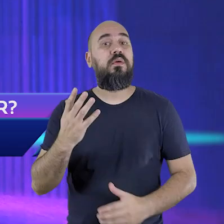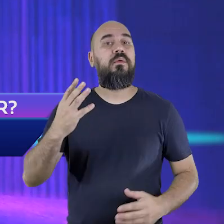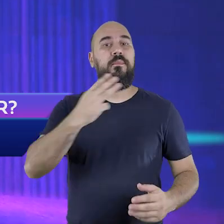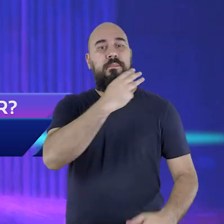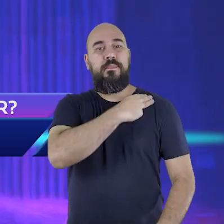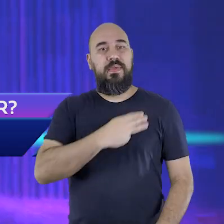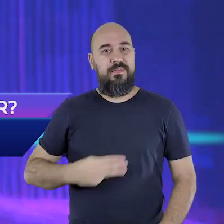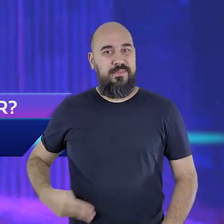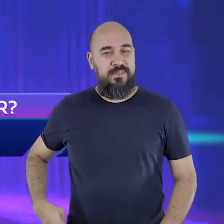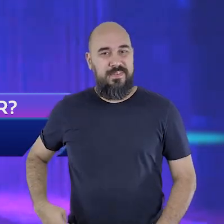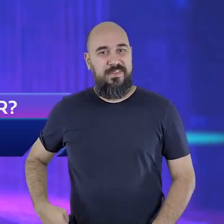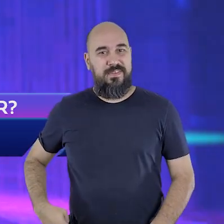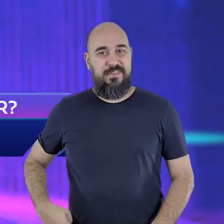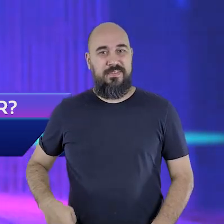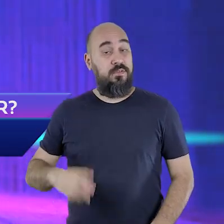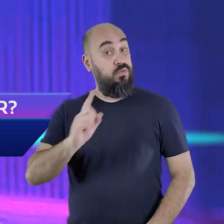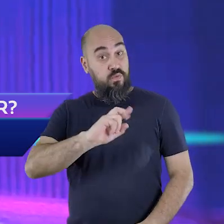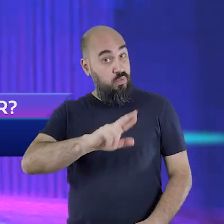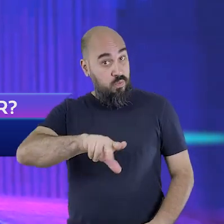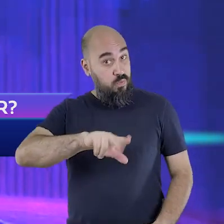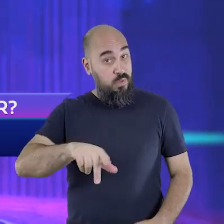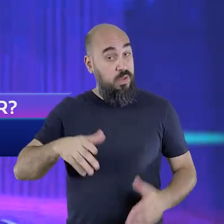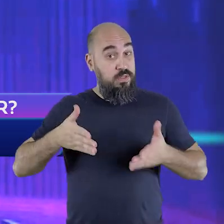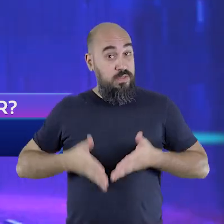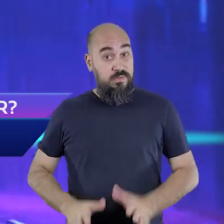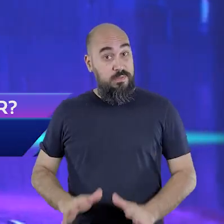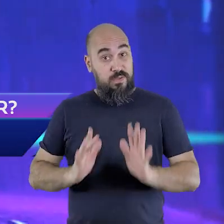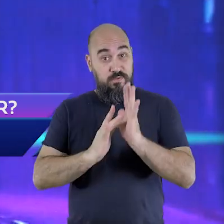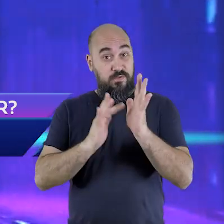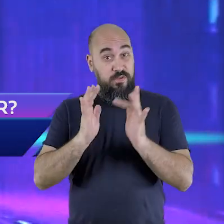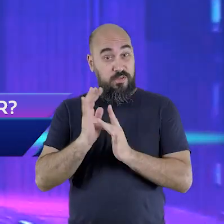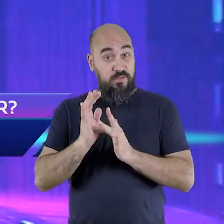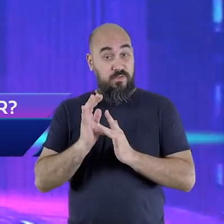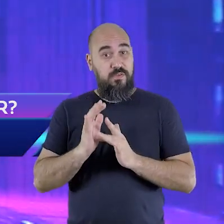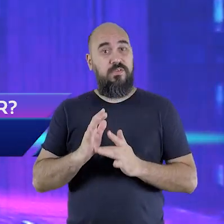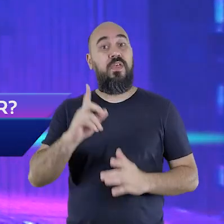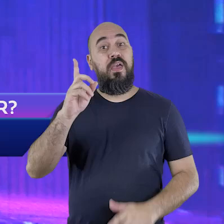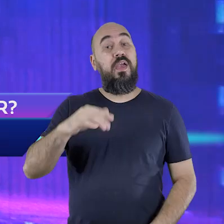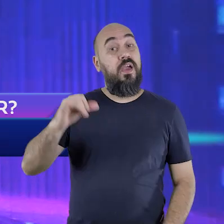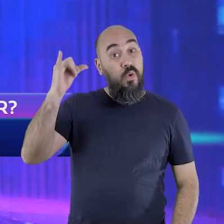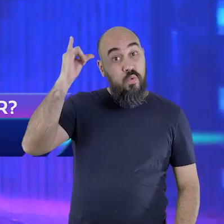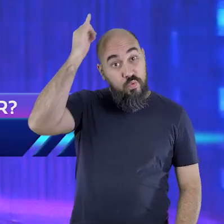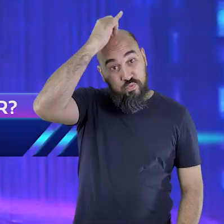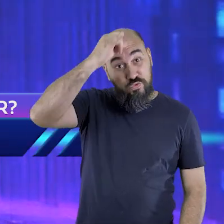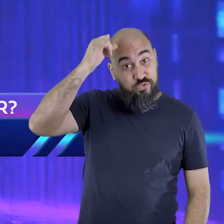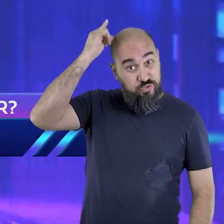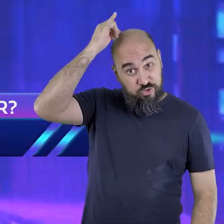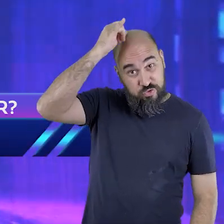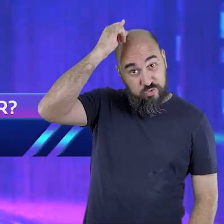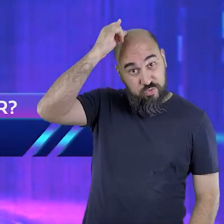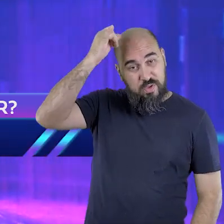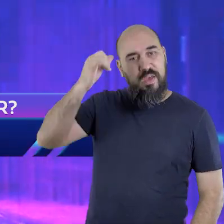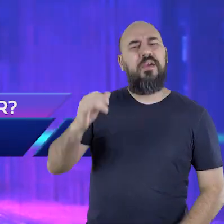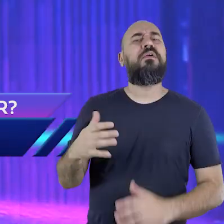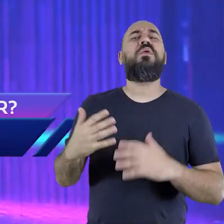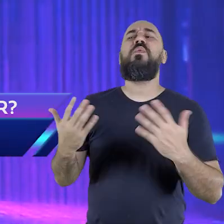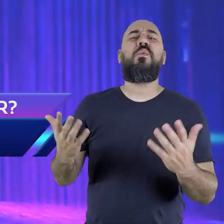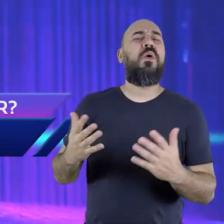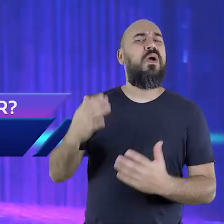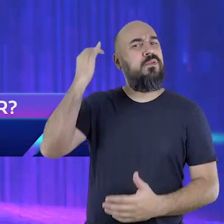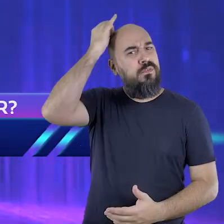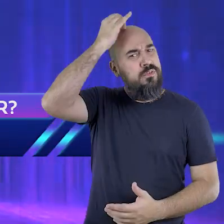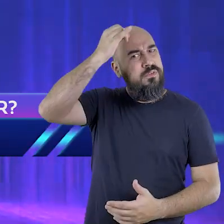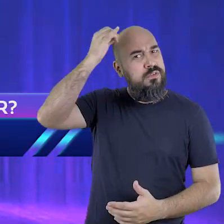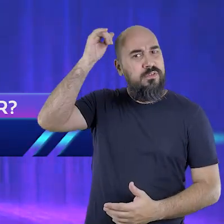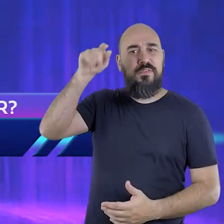Messias. Não foi o nascimento de Jesus, porque Messias significa ungido. Foi exatamente